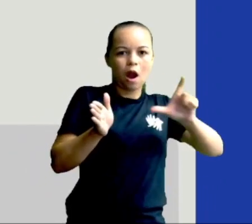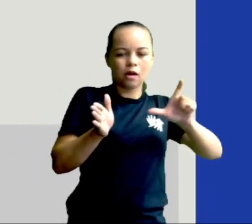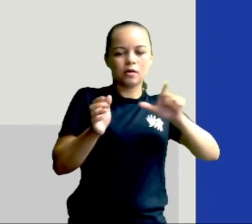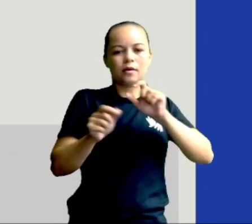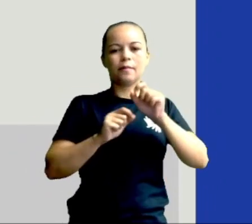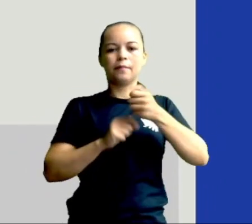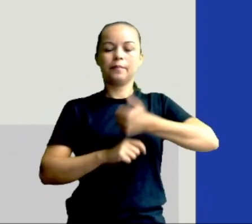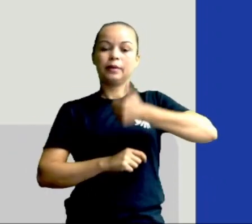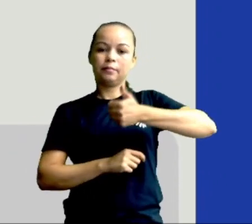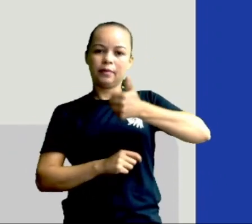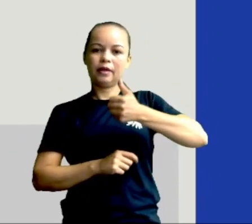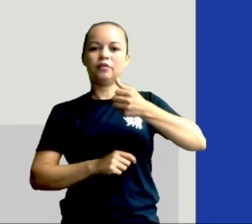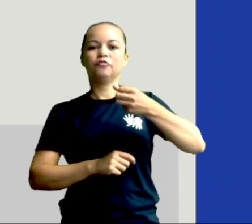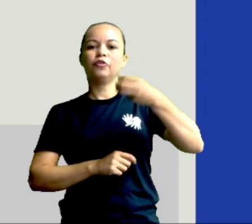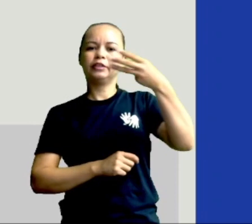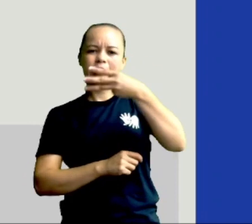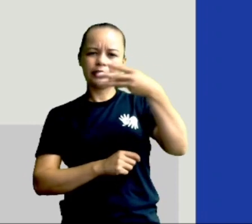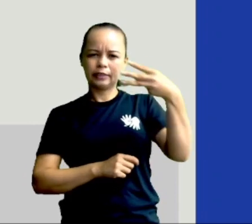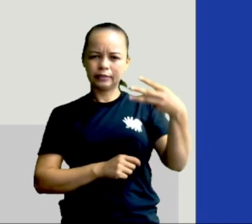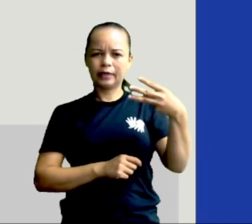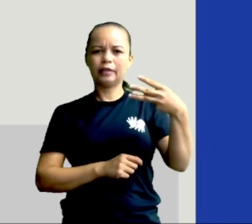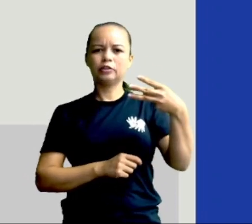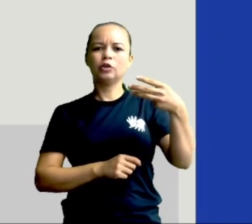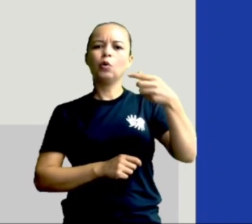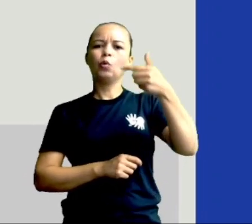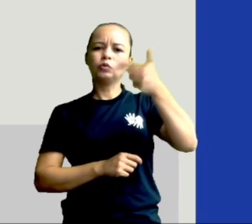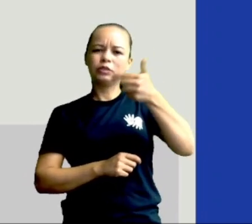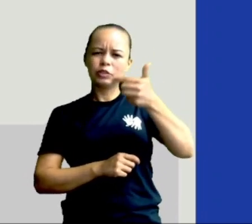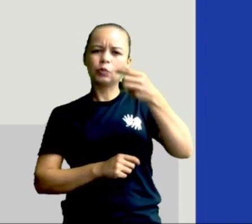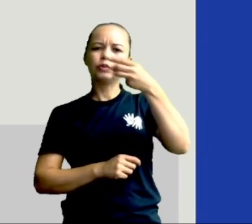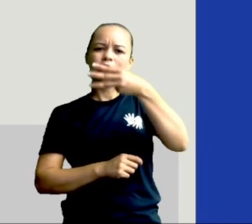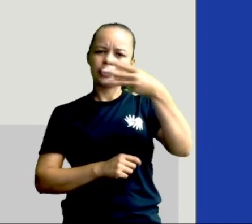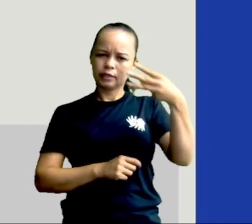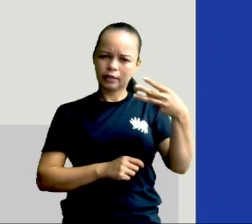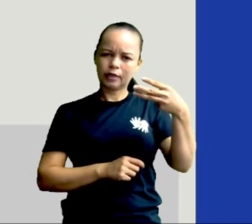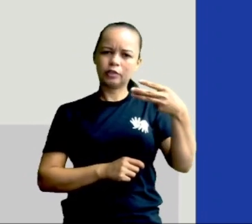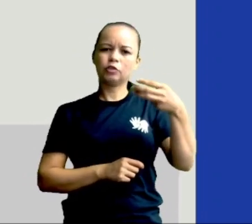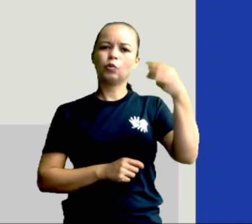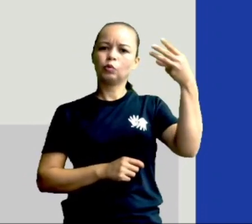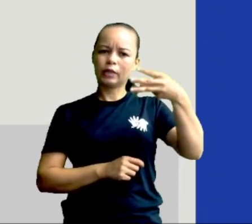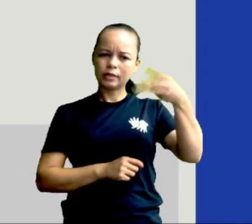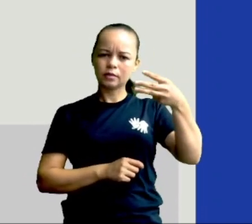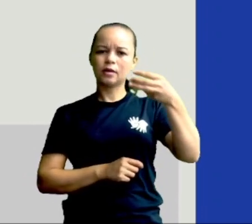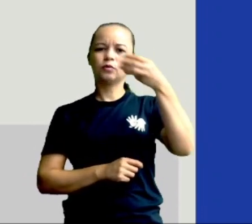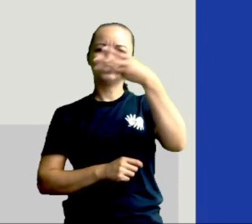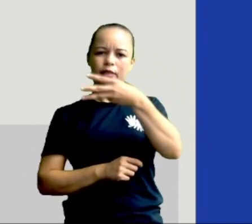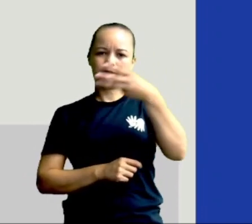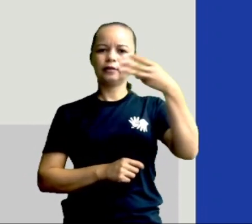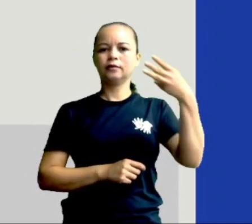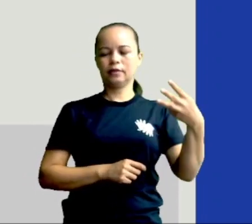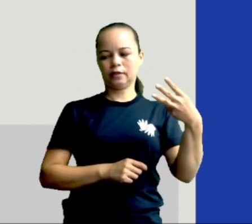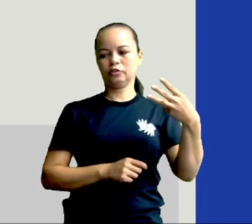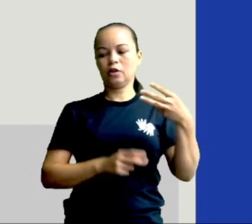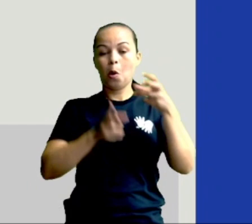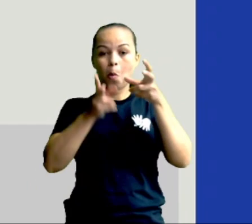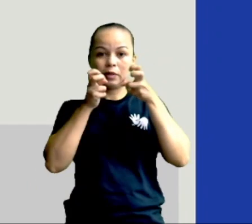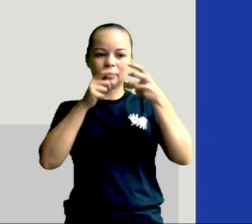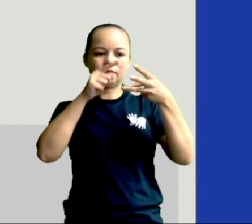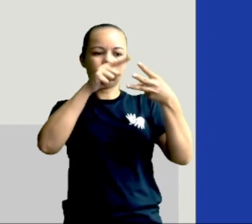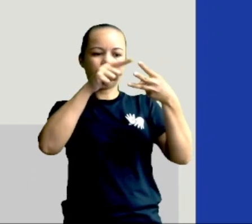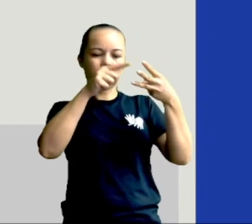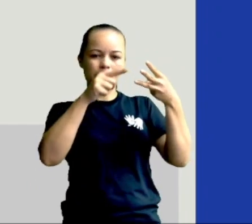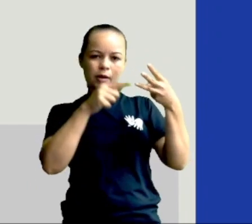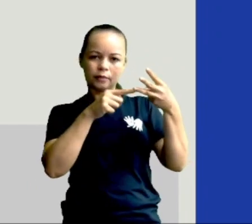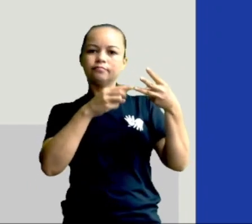foi 33, o segundo 33 e o terceiro 33. Percebam que só tem 3